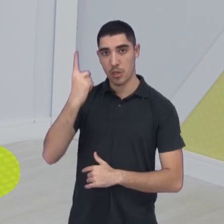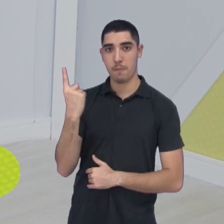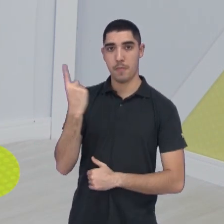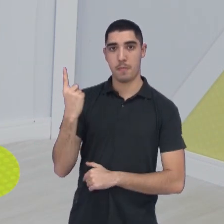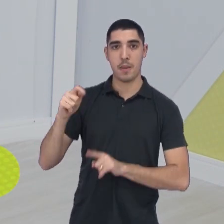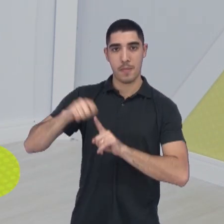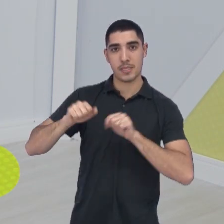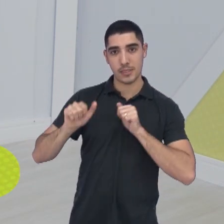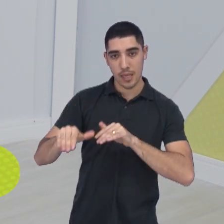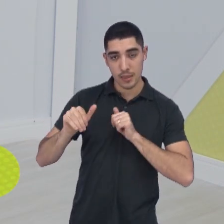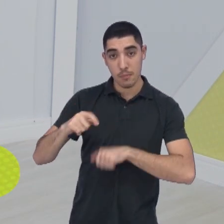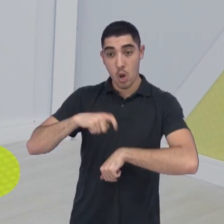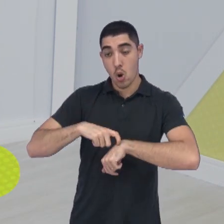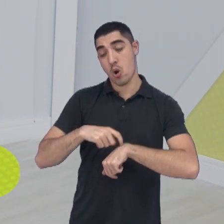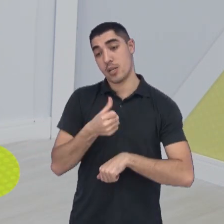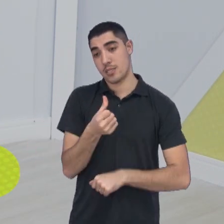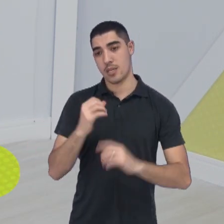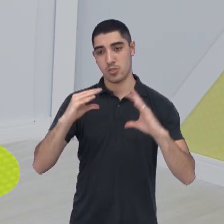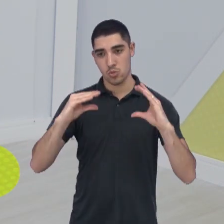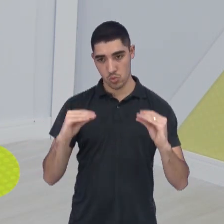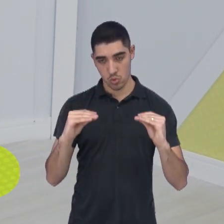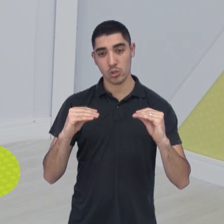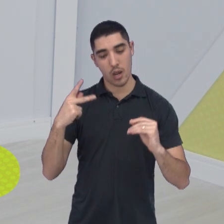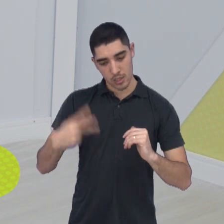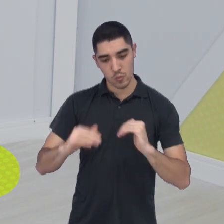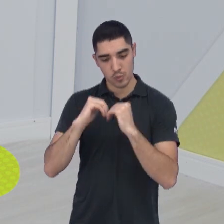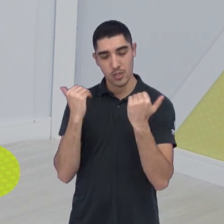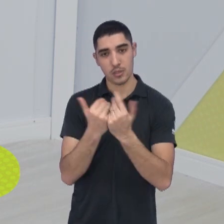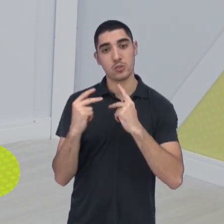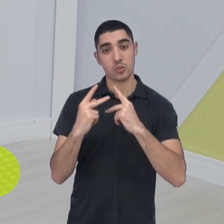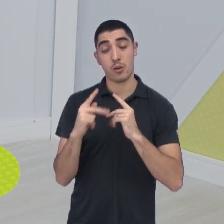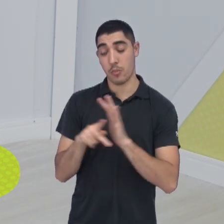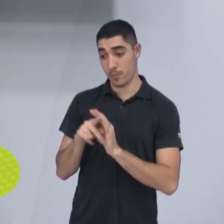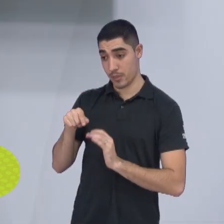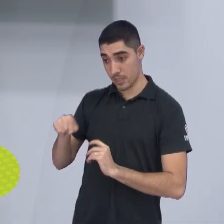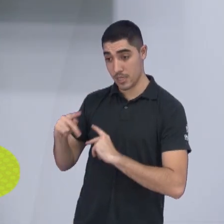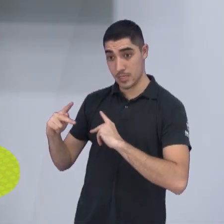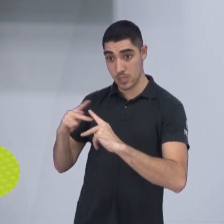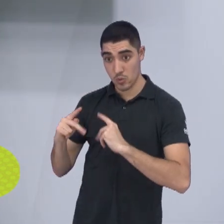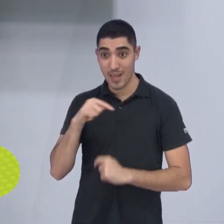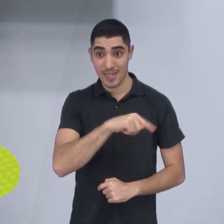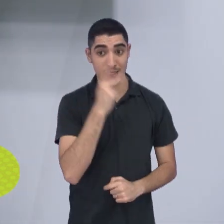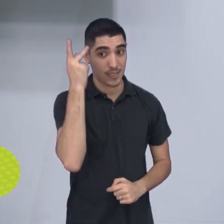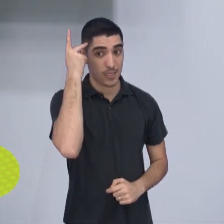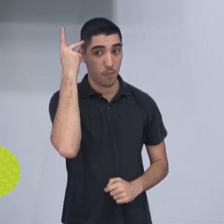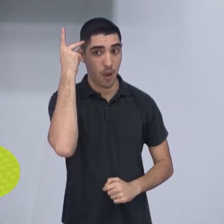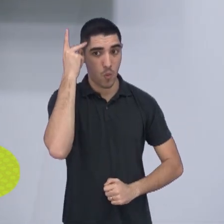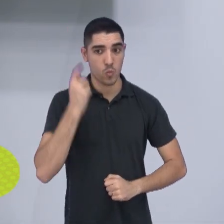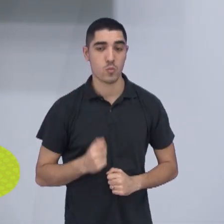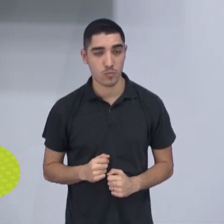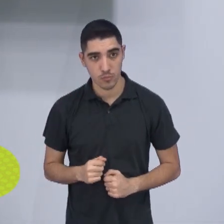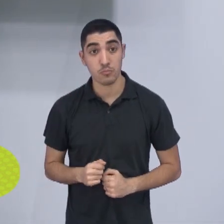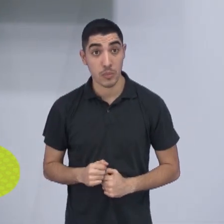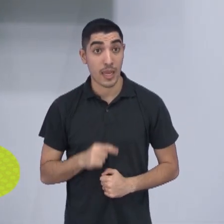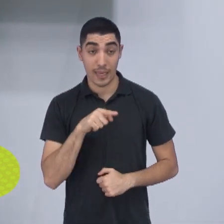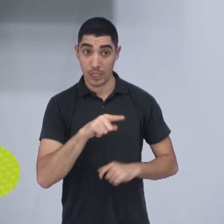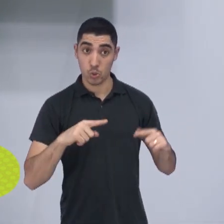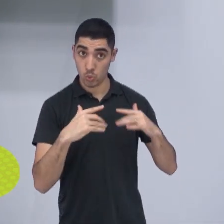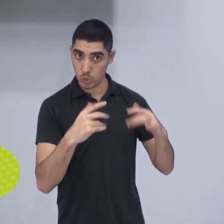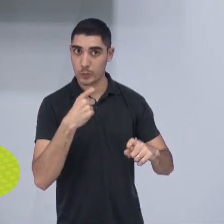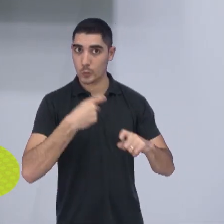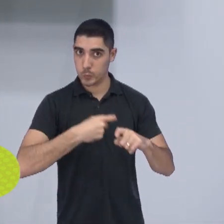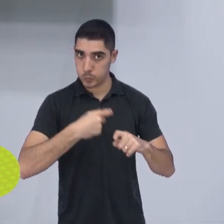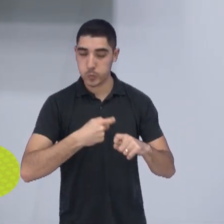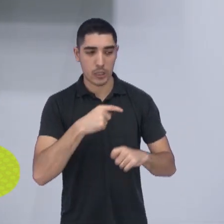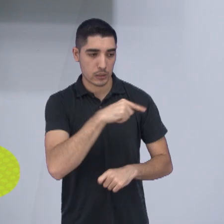setembro, 18 horas, novamente no ginásio Lineu de Moura, para receber o São Paulo, Brunão. Mais um jogo difícil para o São José, né? O São Paulo que